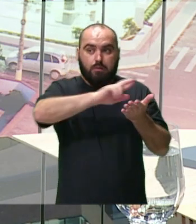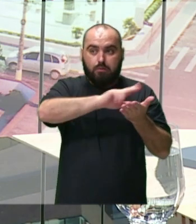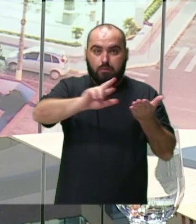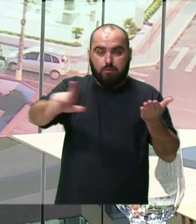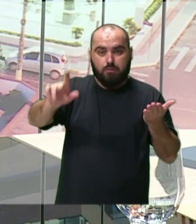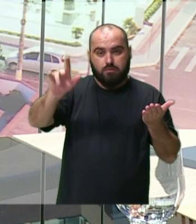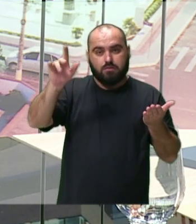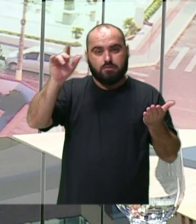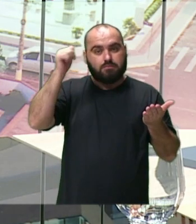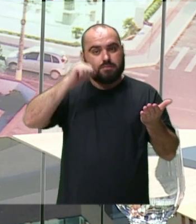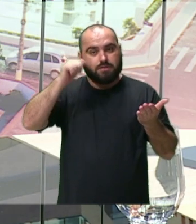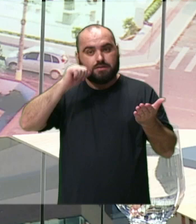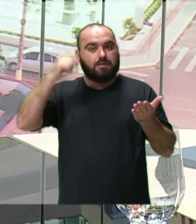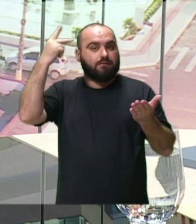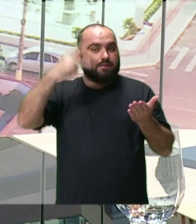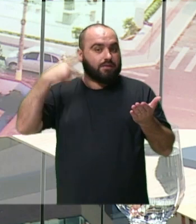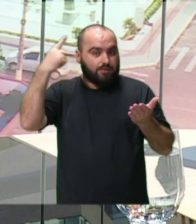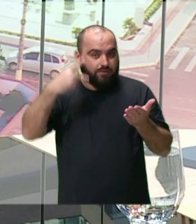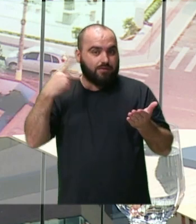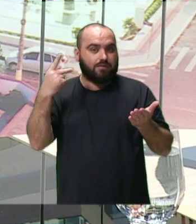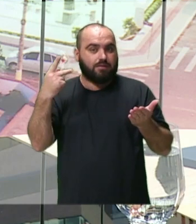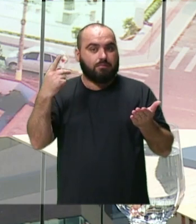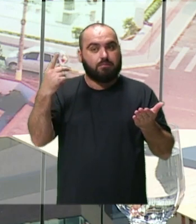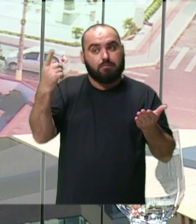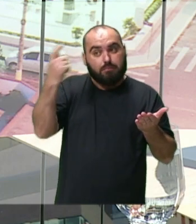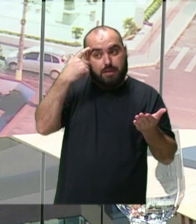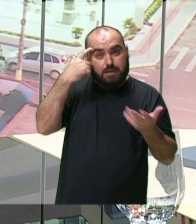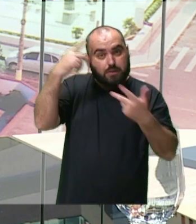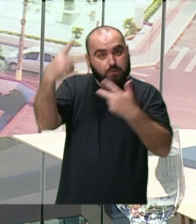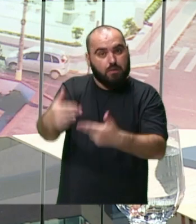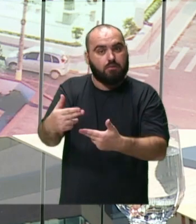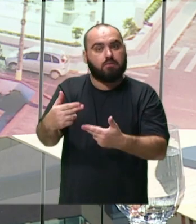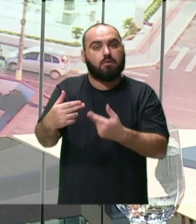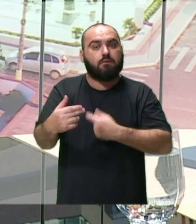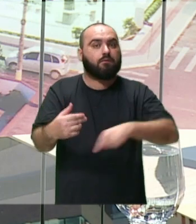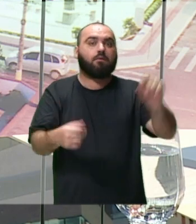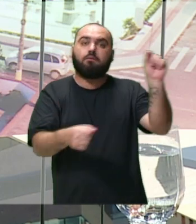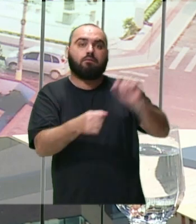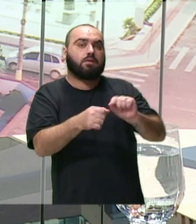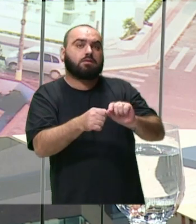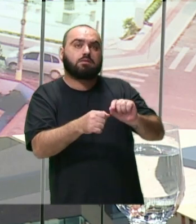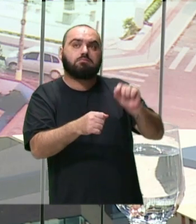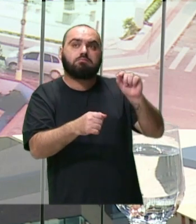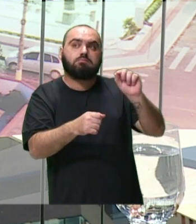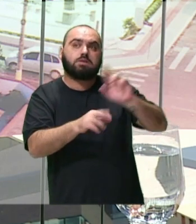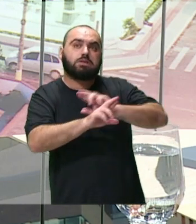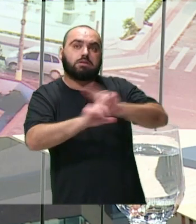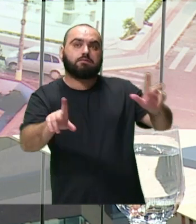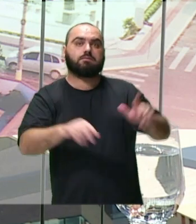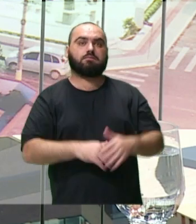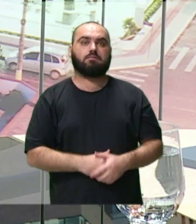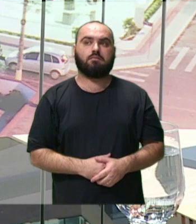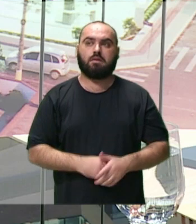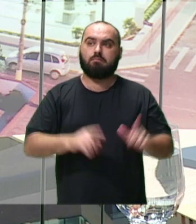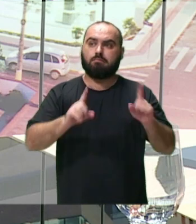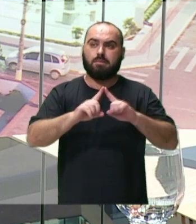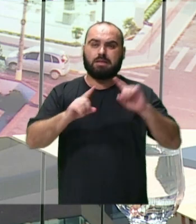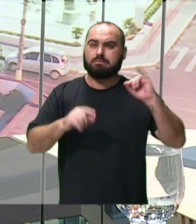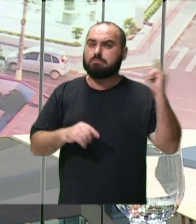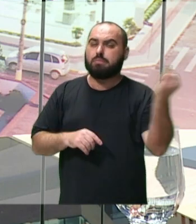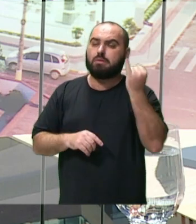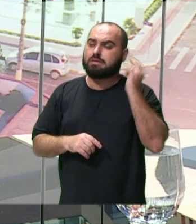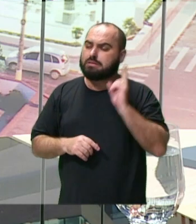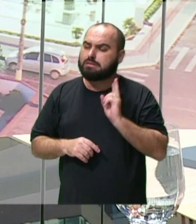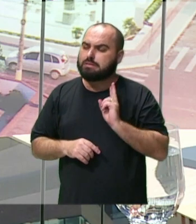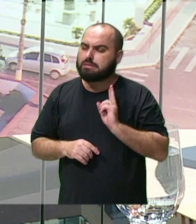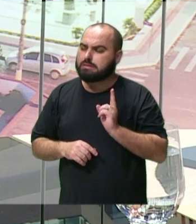as meninas, né, as vereadoras, assim também colaborarem, a gente vai tentando fazer coisas diferentes. Mas o importante é estar sempre movimentando isso.